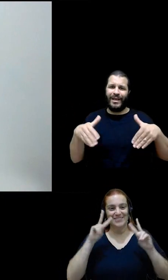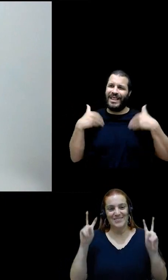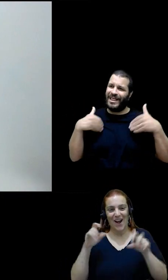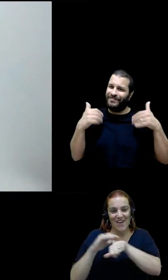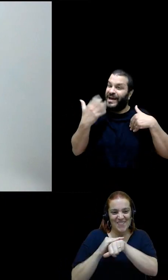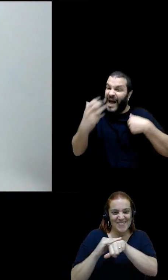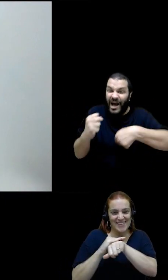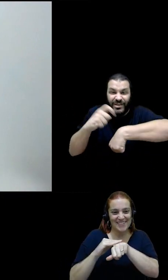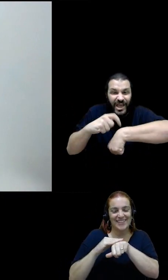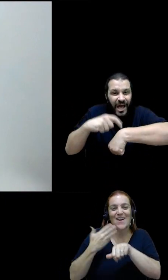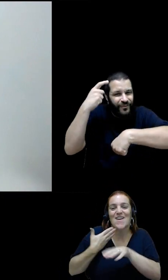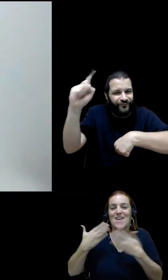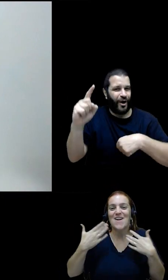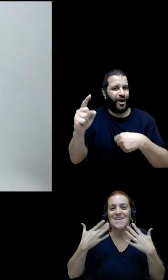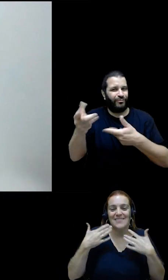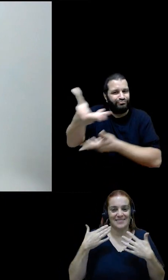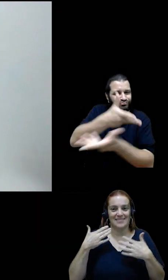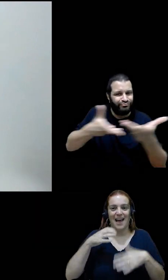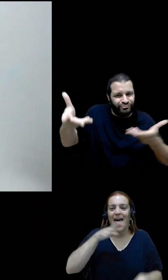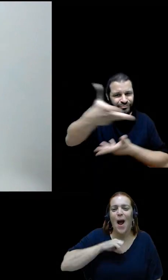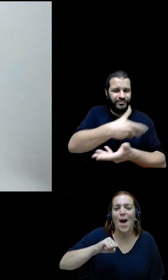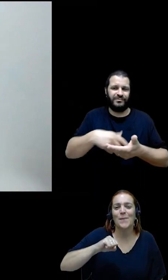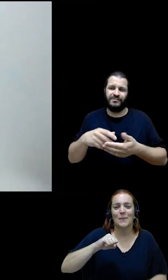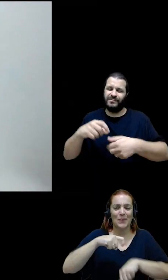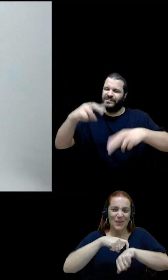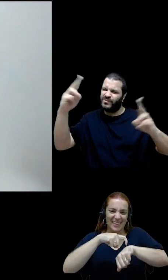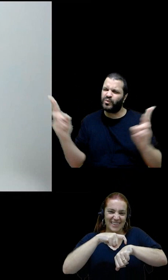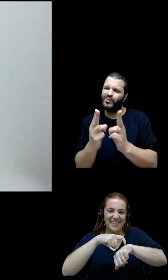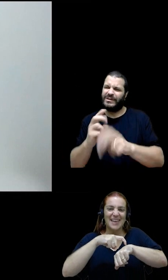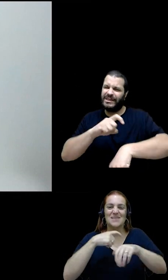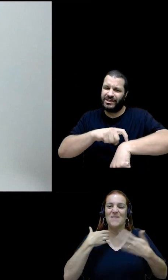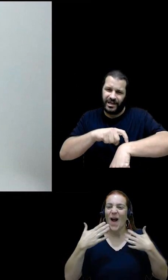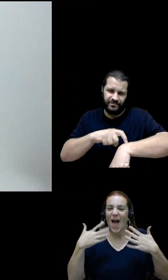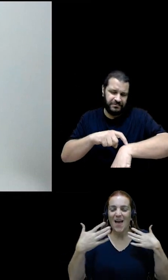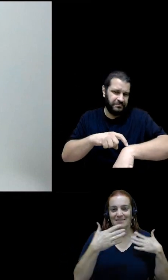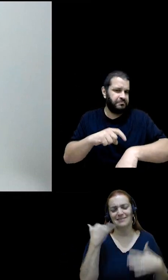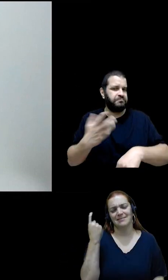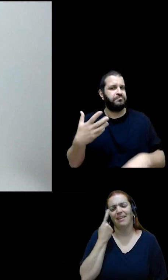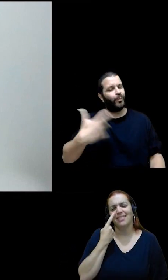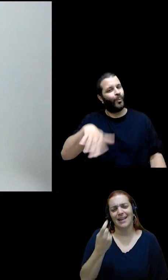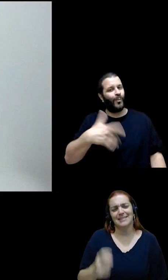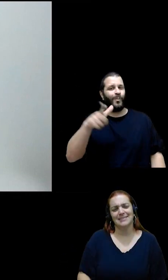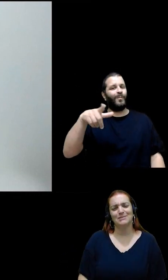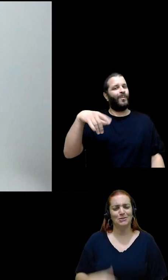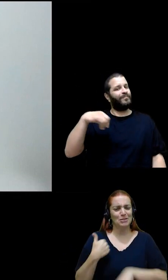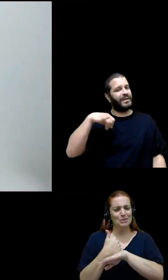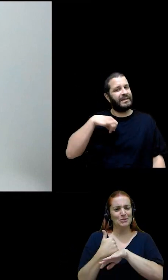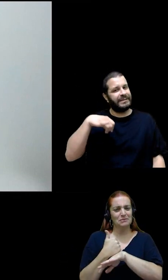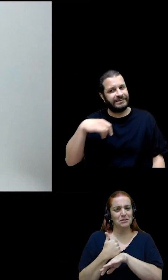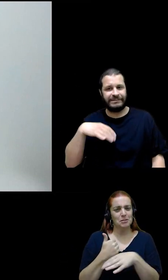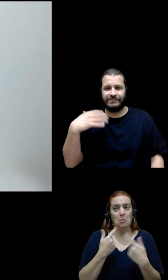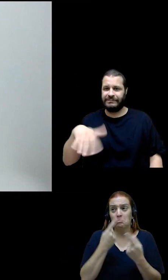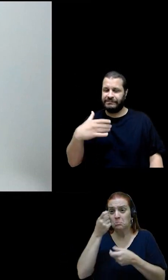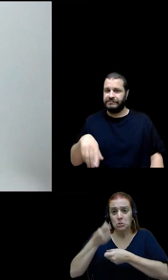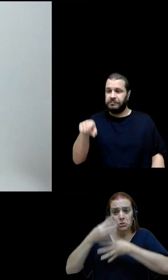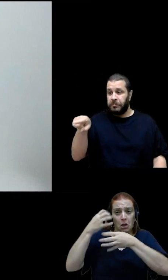muito legal, e a gente ter esse instantâneo de alguns assuntos interessantes para a profissão. Então, alguma